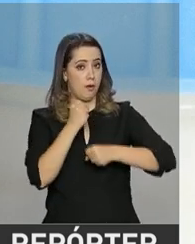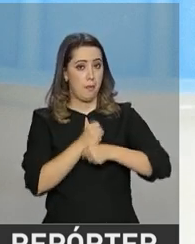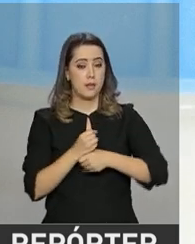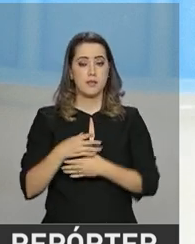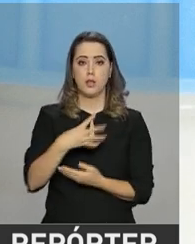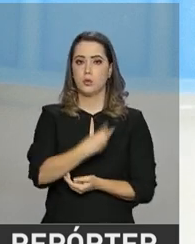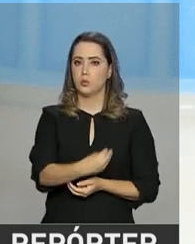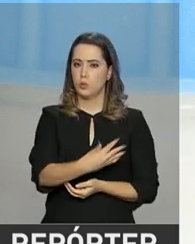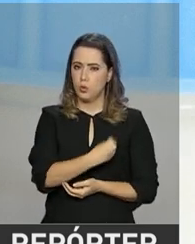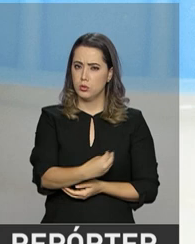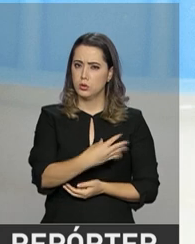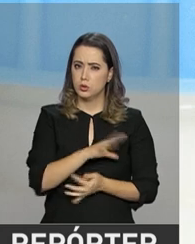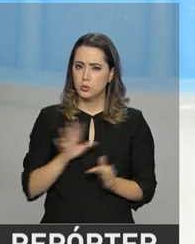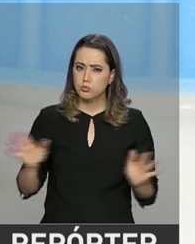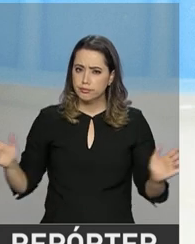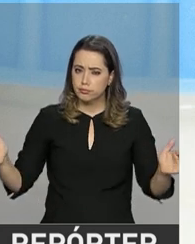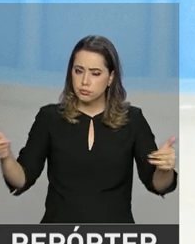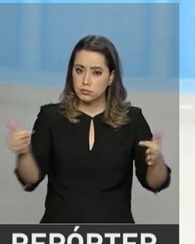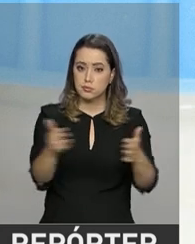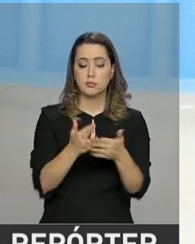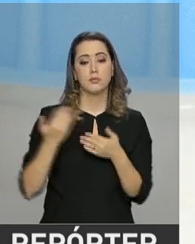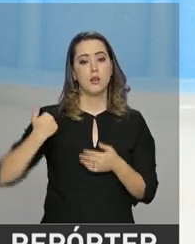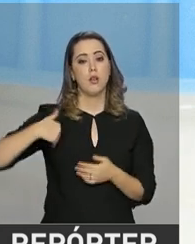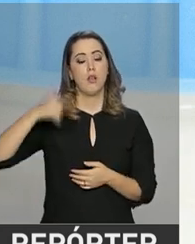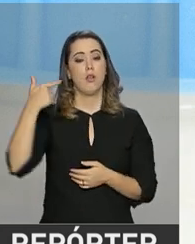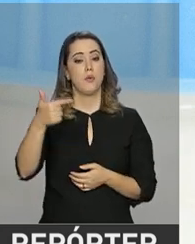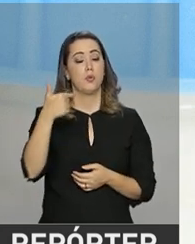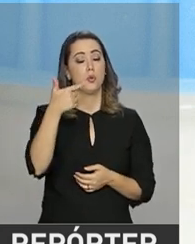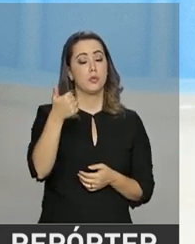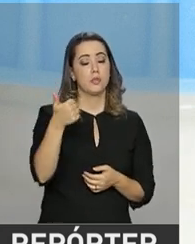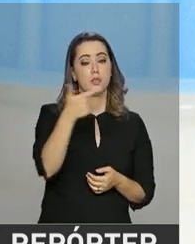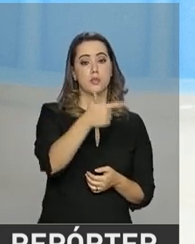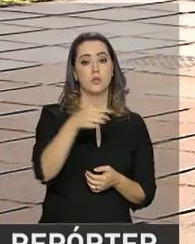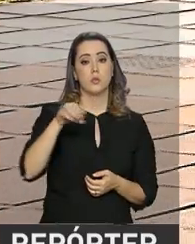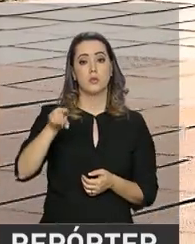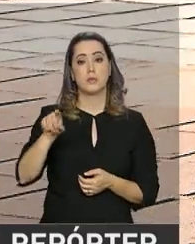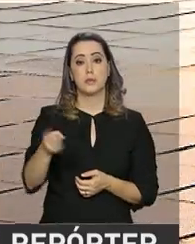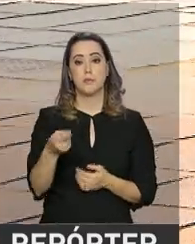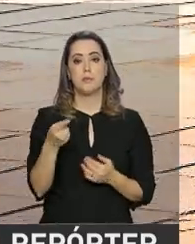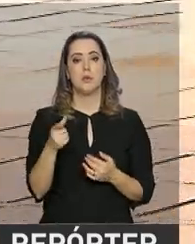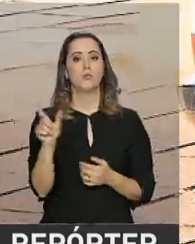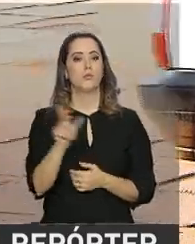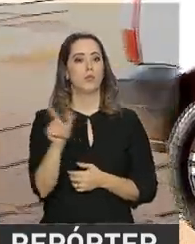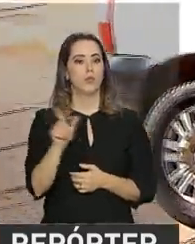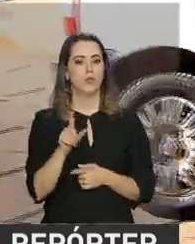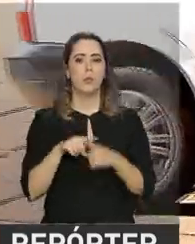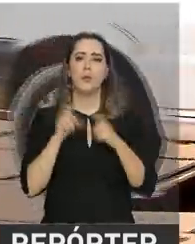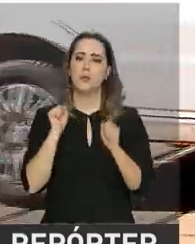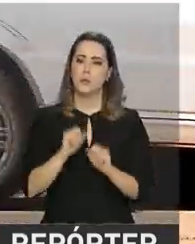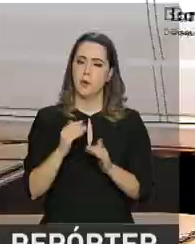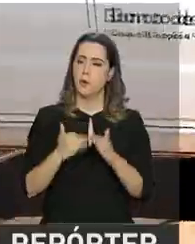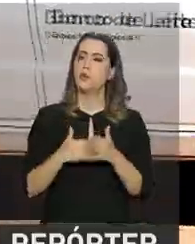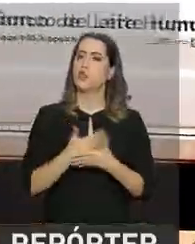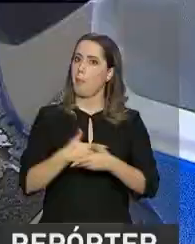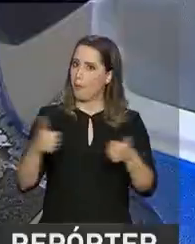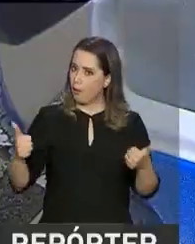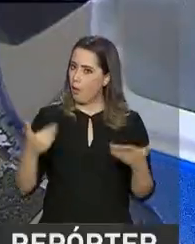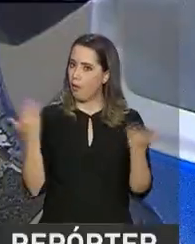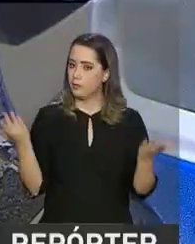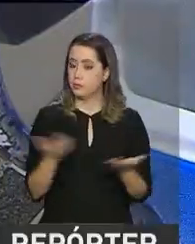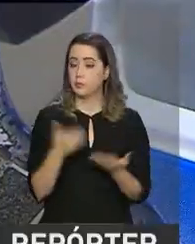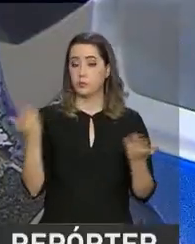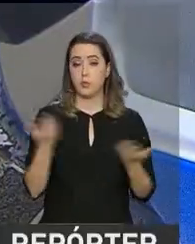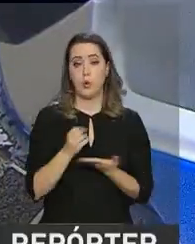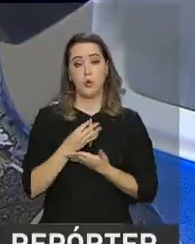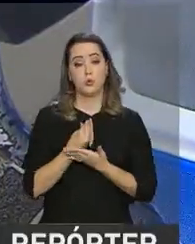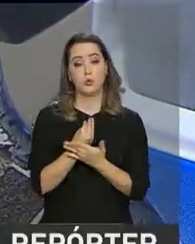leite materno coletado em todo o país foi de 212 mil litros. Mas os números podem ser ainda maiores. Hoje,